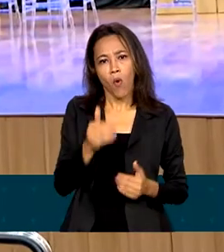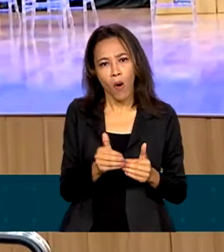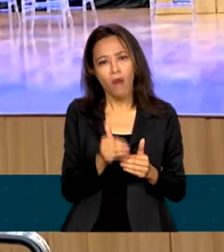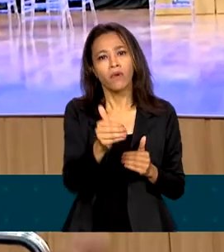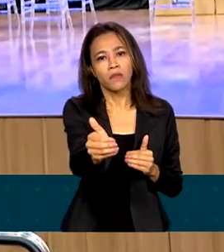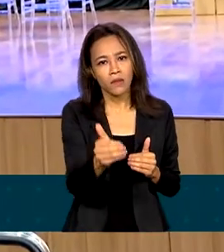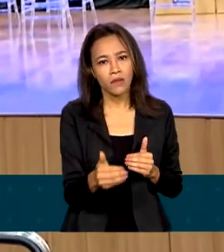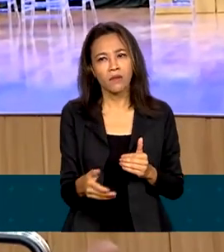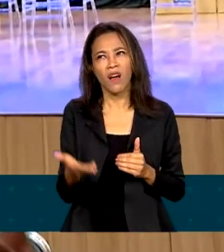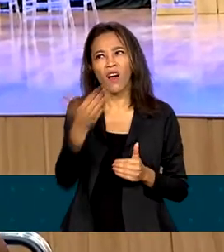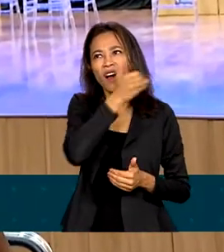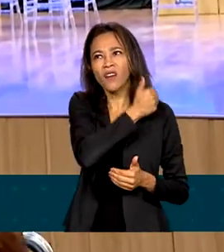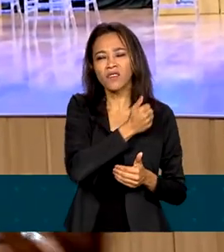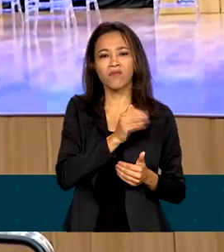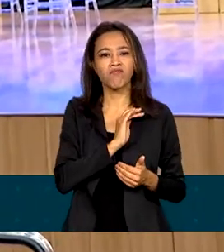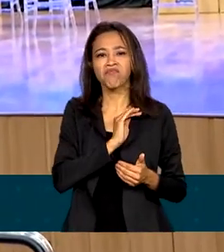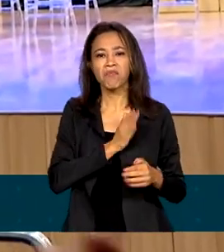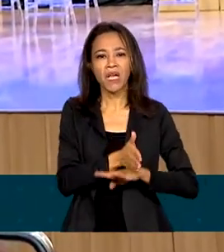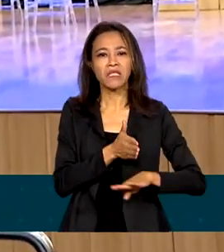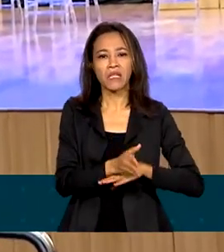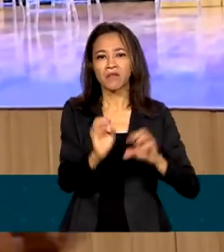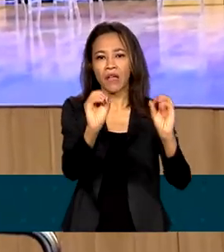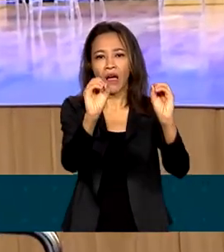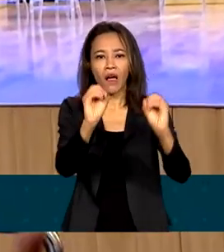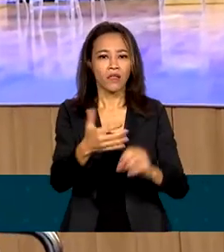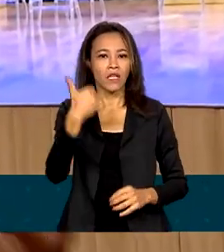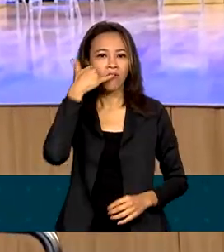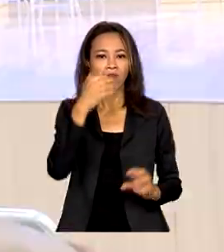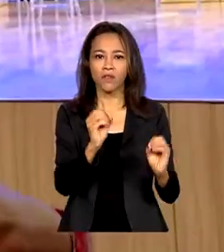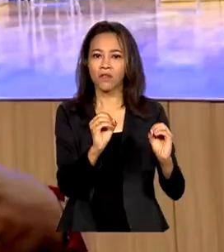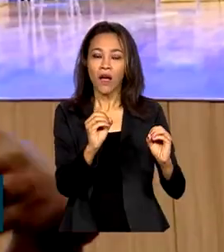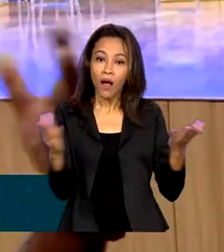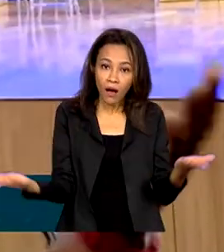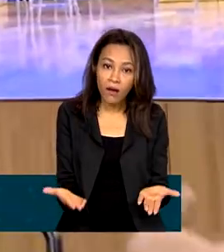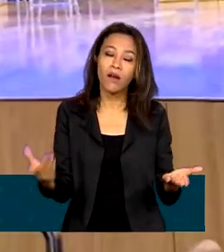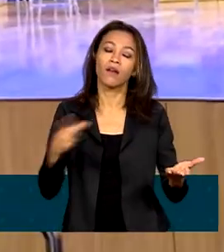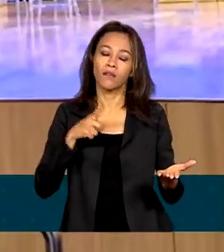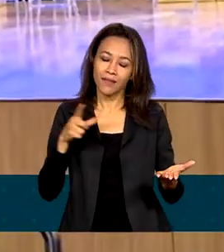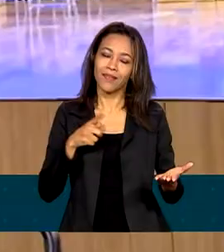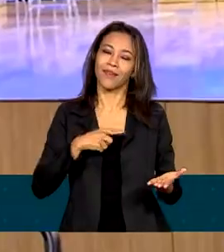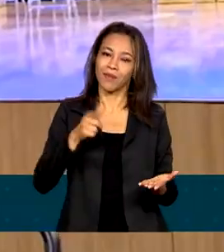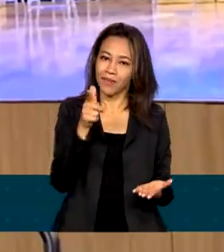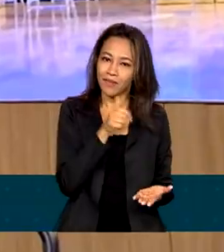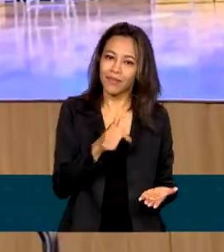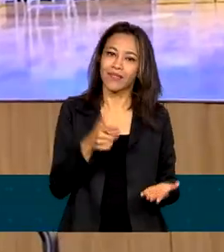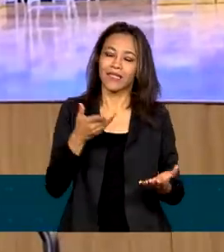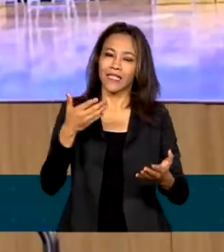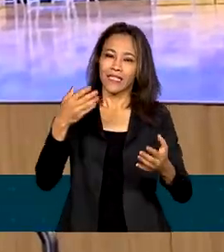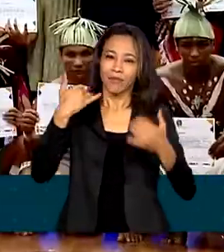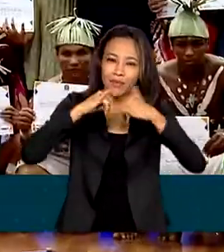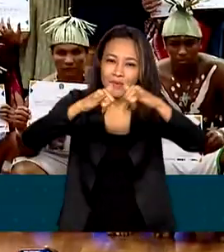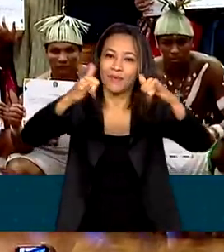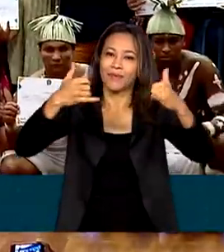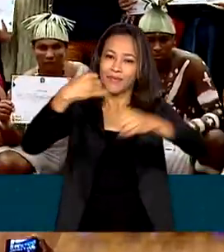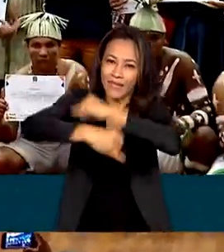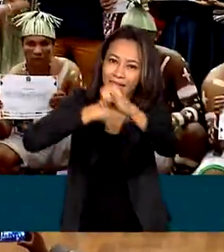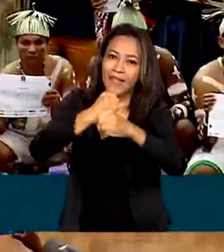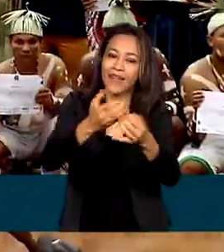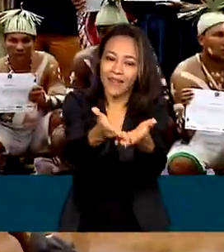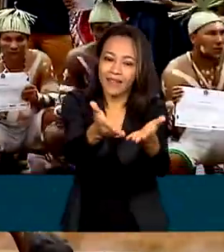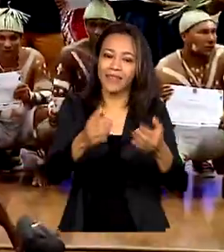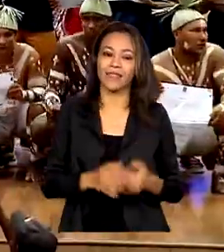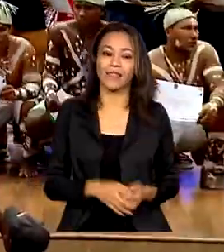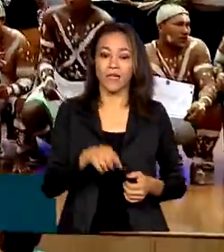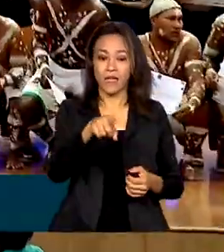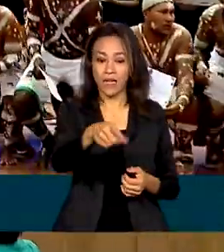não tinha acesso a nada, nem a telefone, agora já temos internet, energia. Vai abrir um mundo, né, para digital, para a nossa comunidade. A cerimônia de